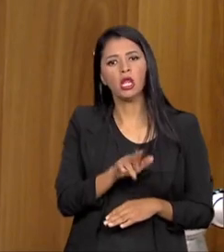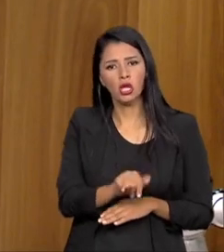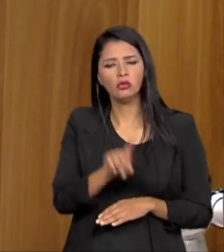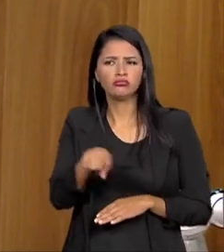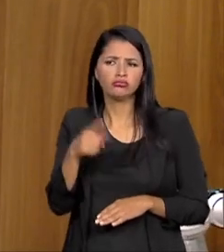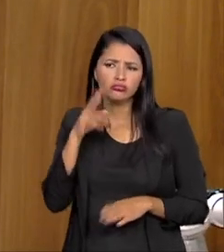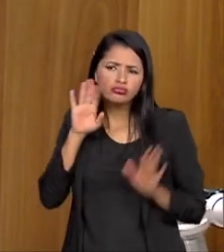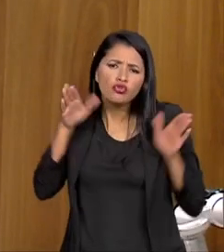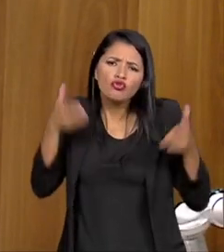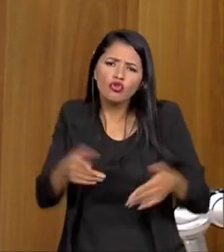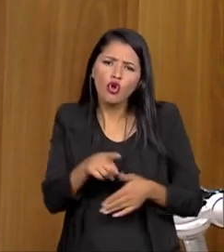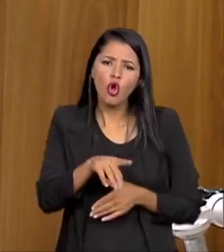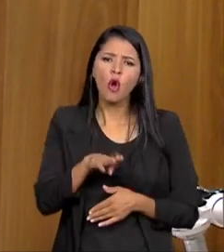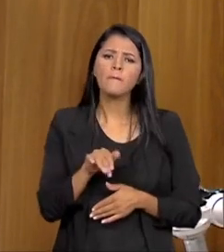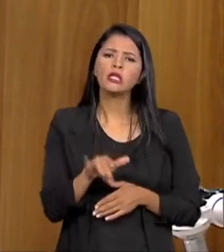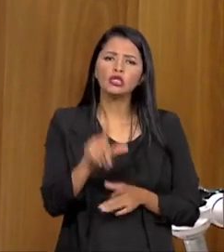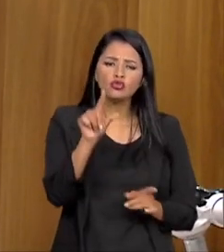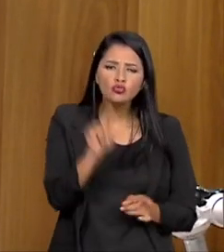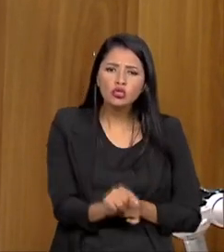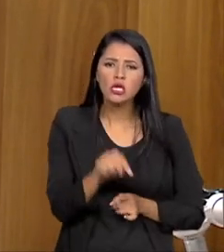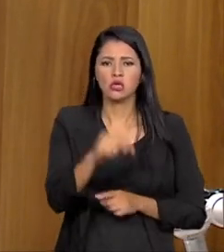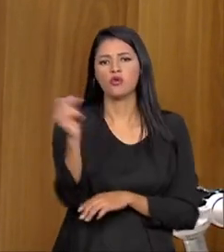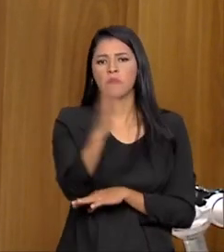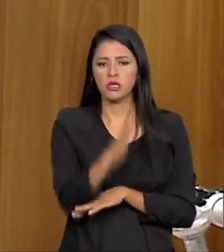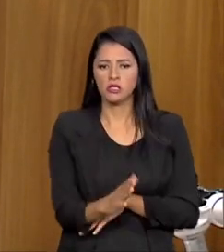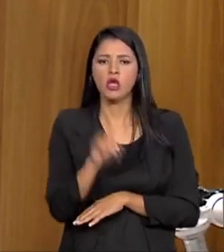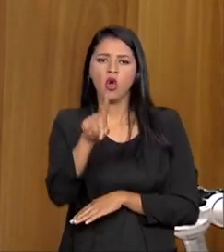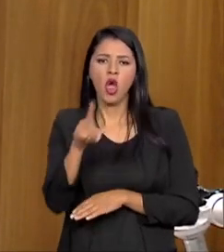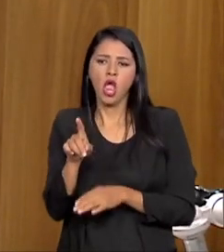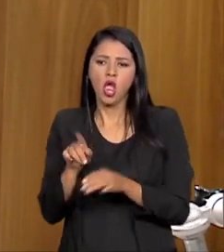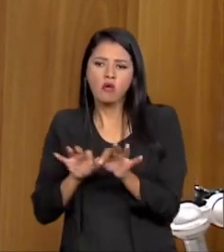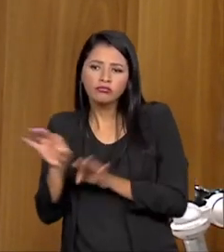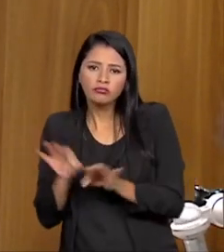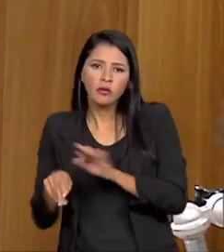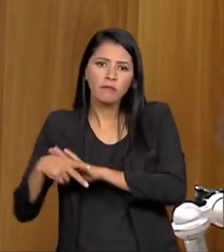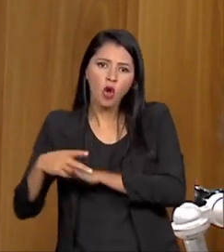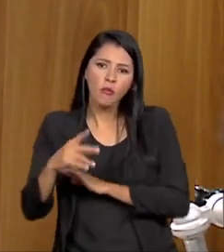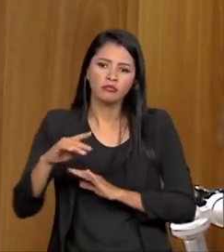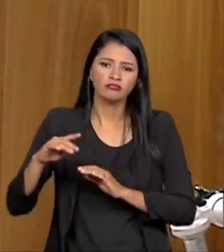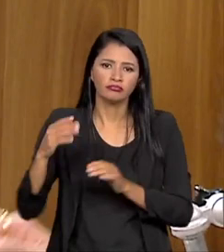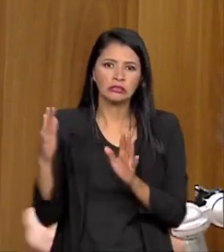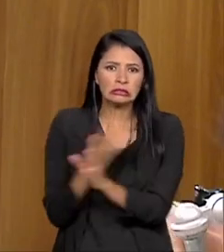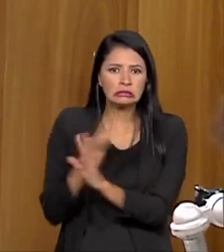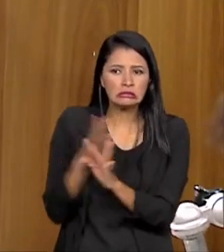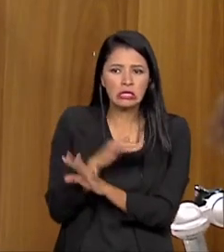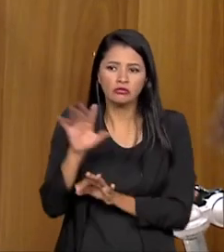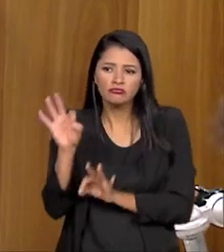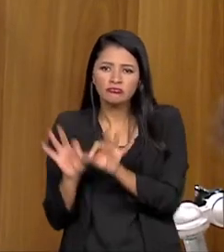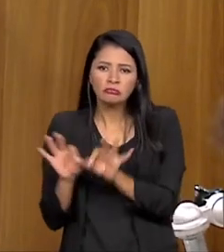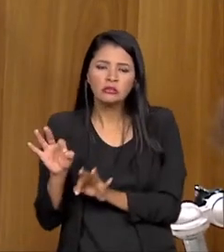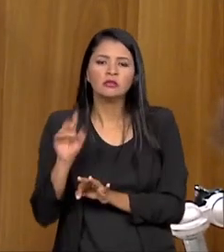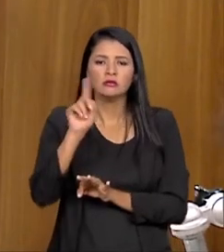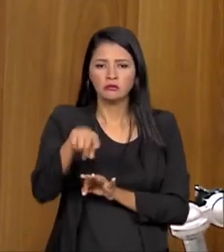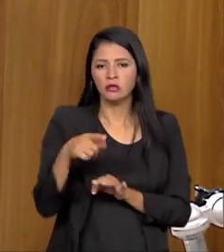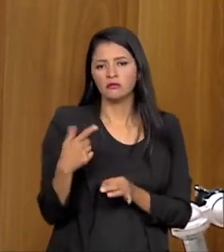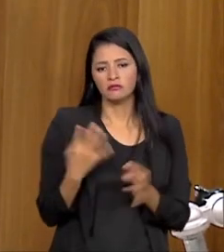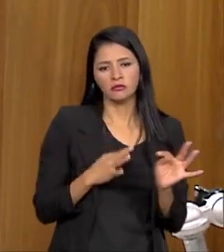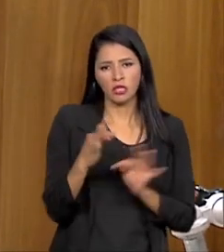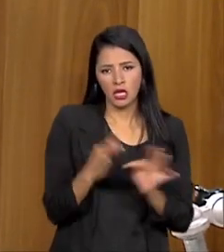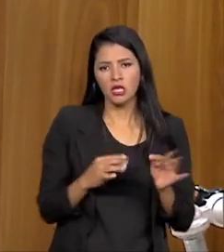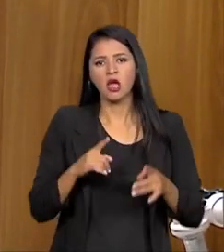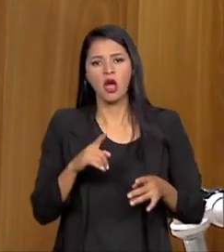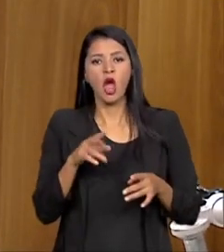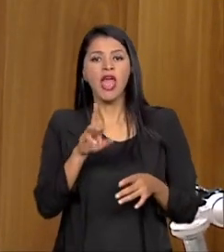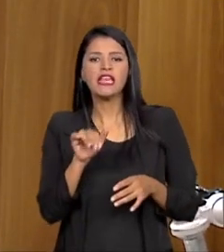foco para redução de metano num país como o Brasil é o tratamento de resíduos organismos na cidade então você faria as duas coisas trataria o resíduo orgânico e